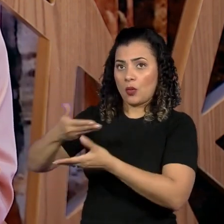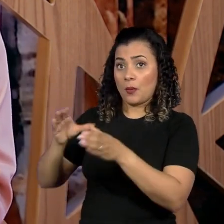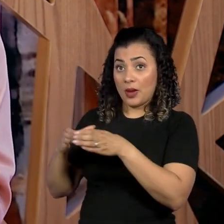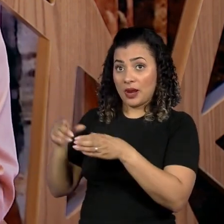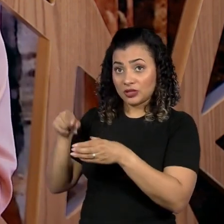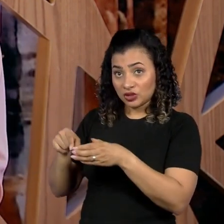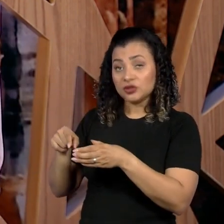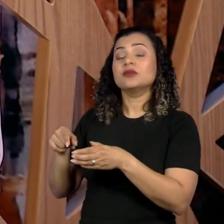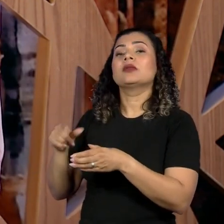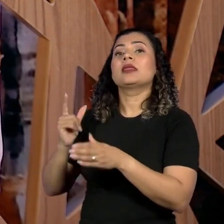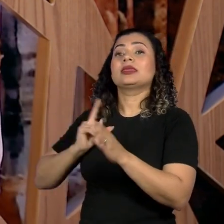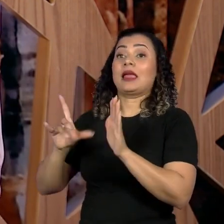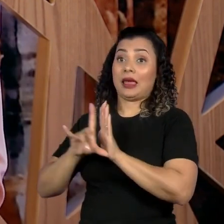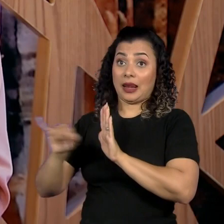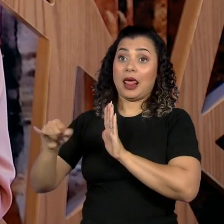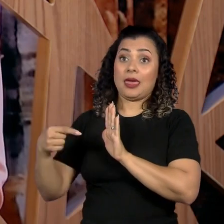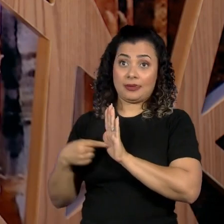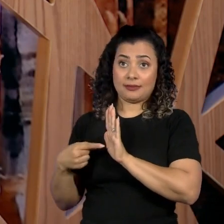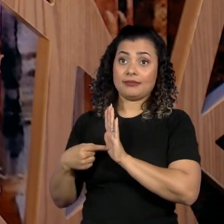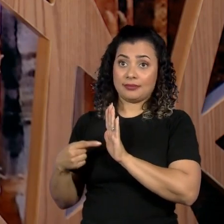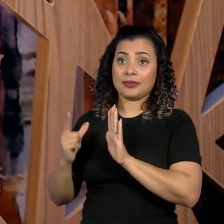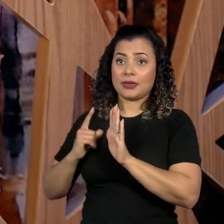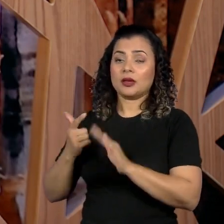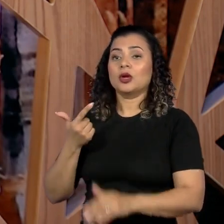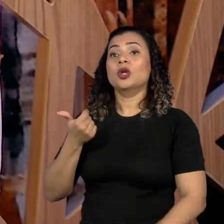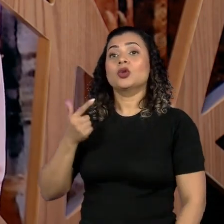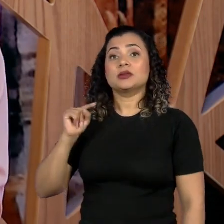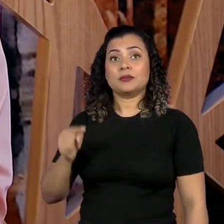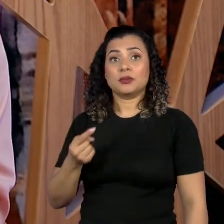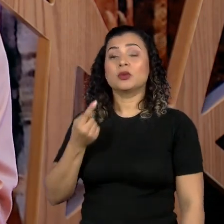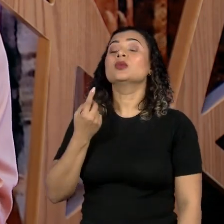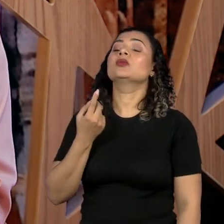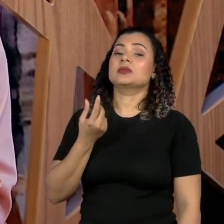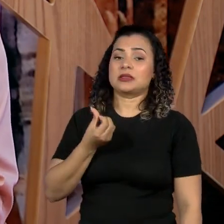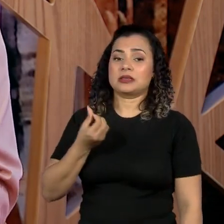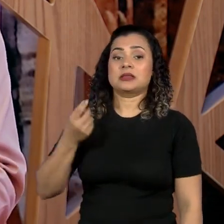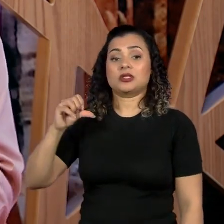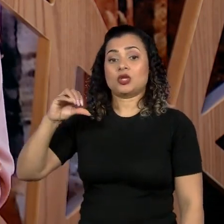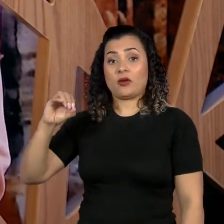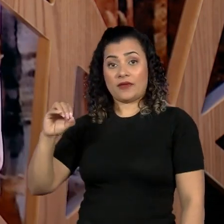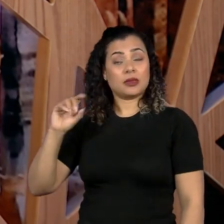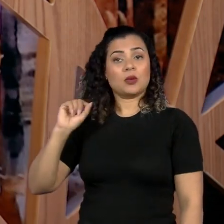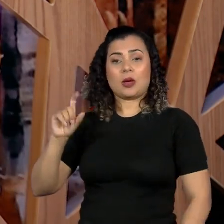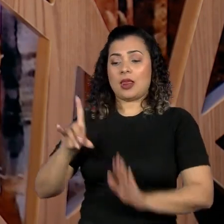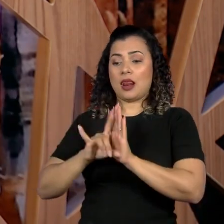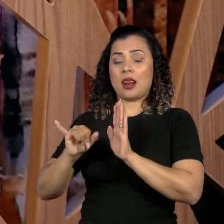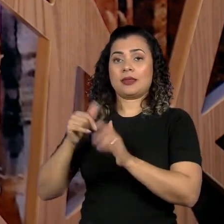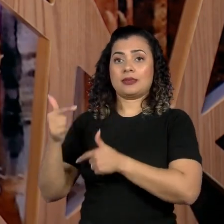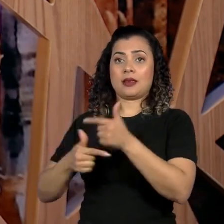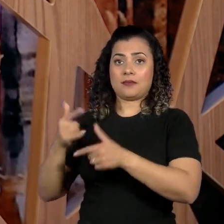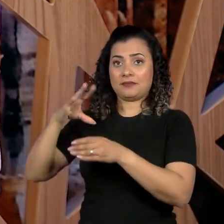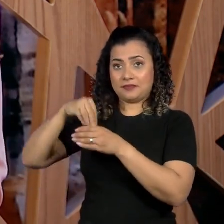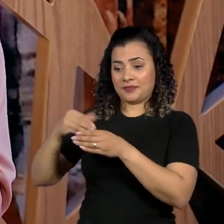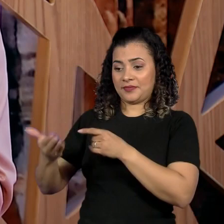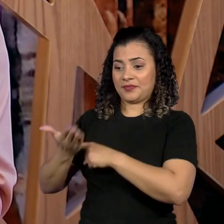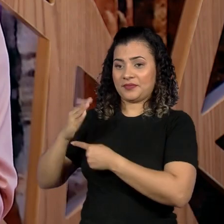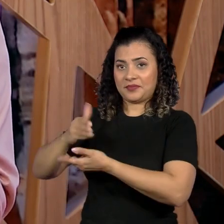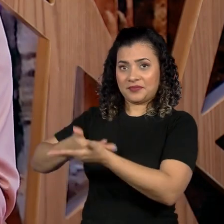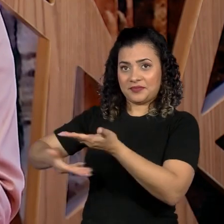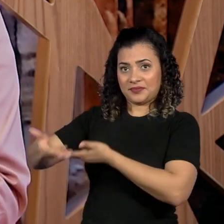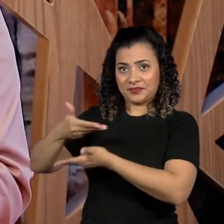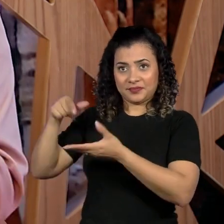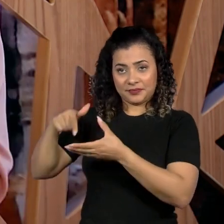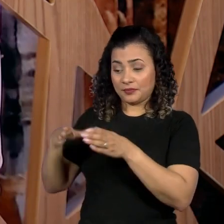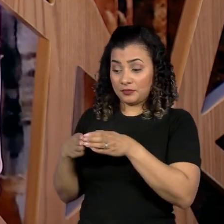a garantia da lei. Né? Nós temos a Lei 12.690, que é uma lei das cooperativas de trabalho. Então, são